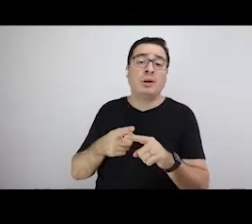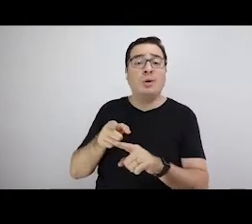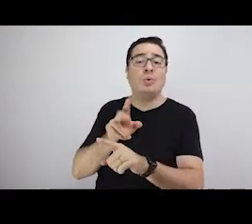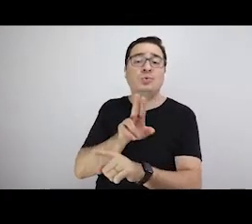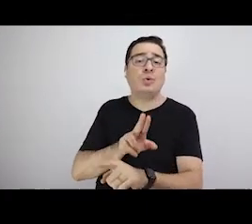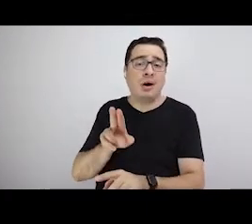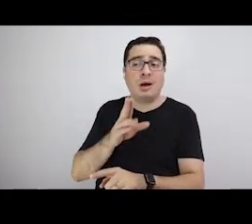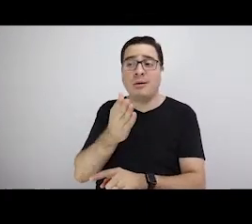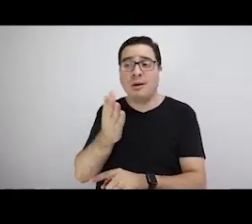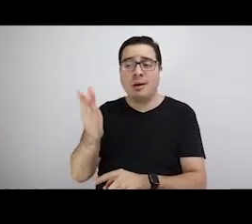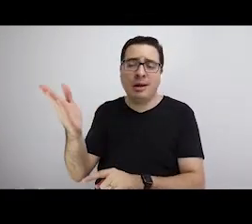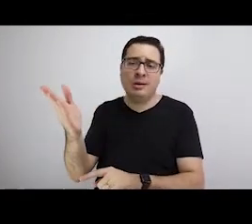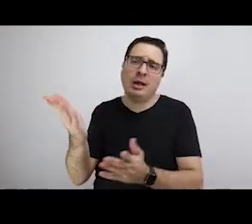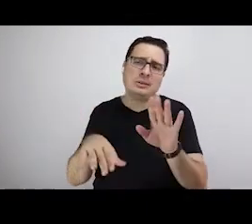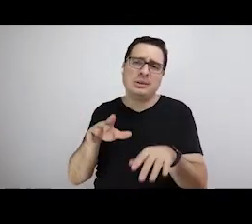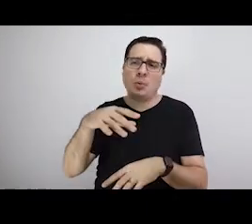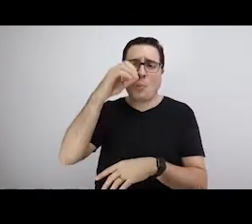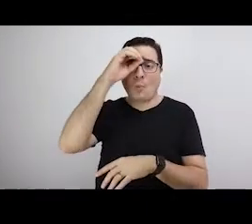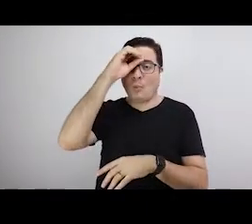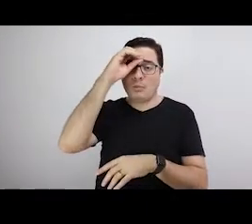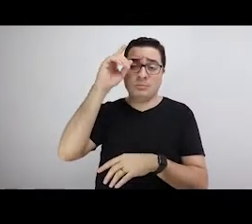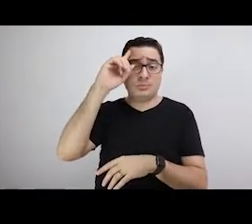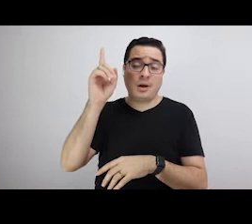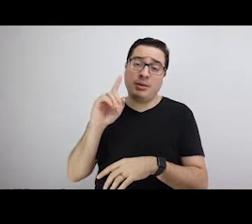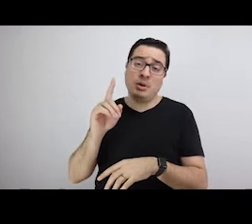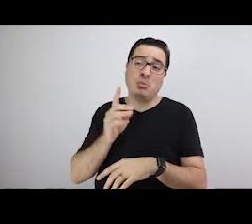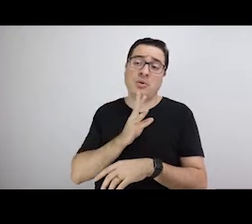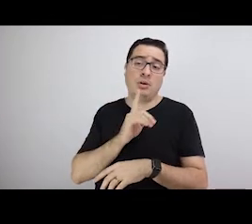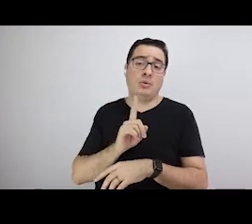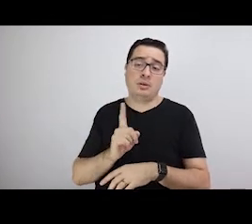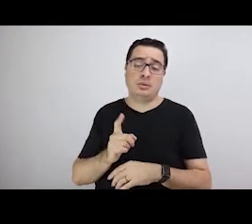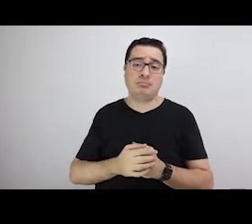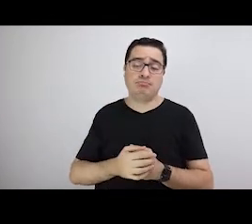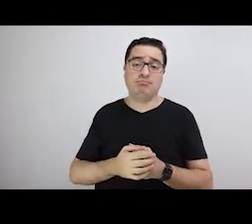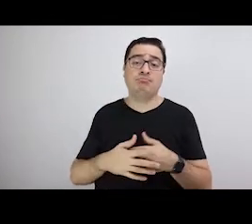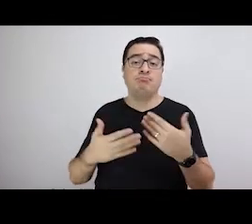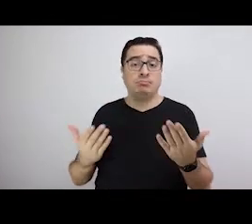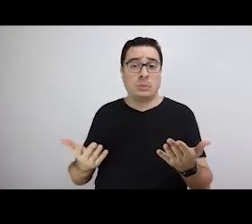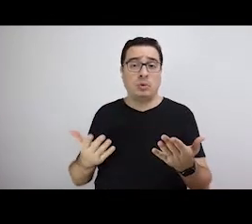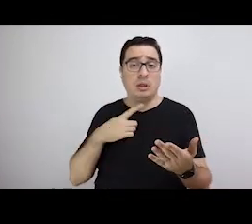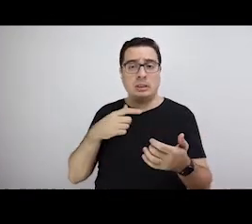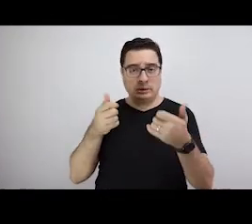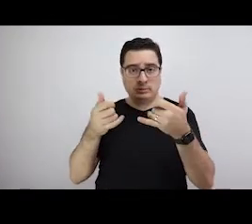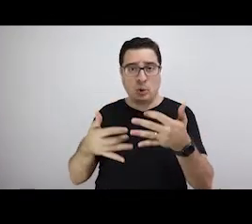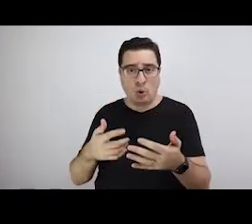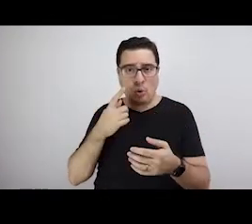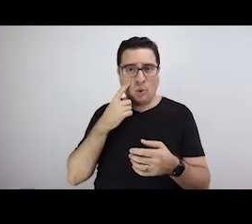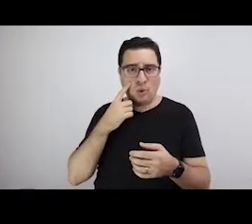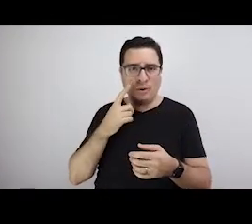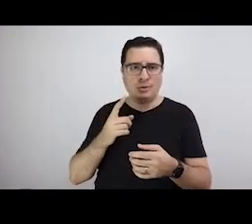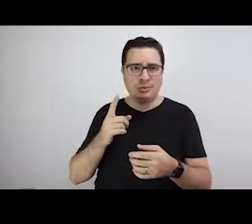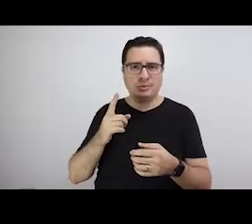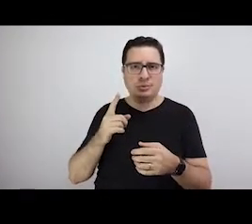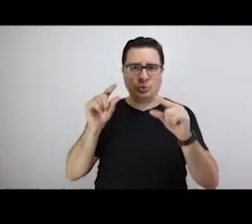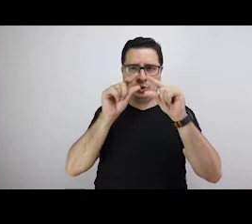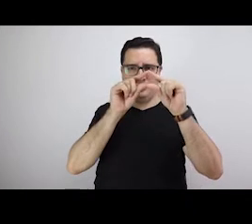não necessariamente vai ter aquele conhecimento. Então, como diz ali bem o título da